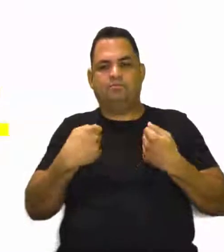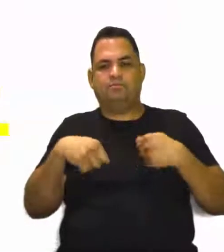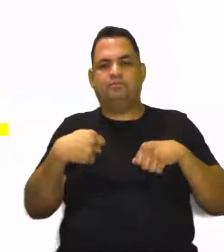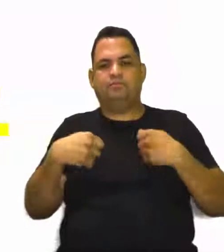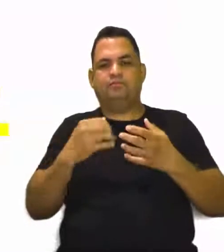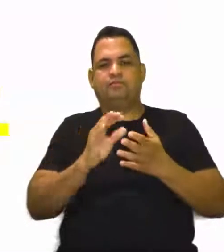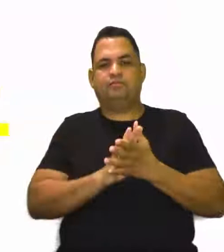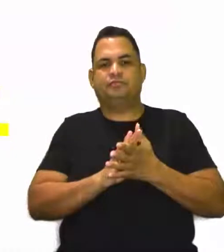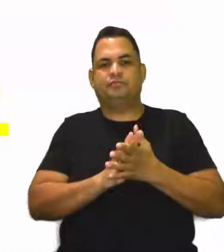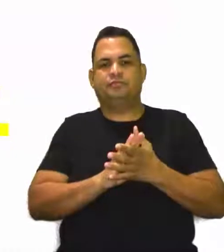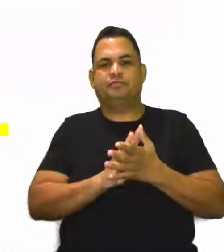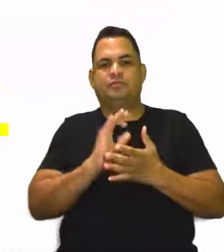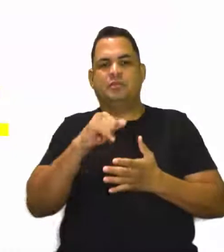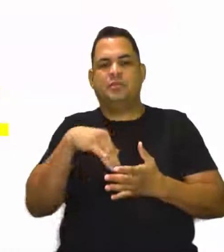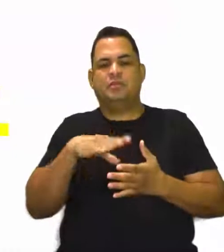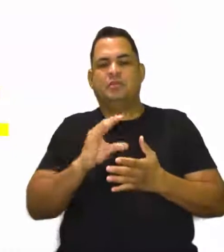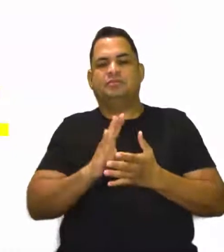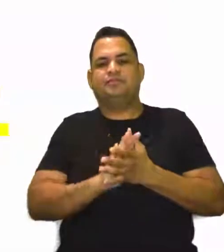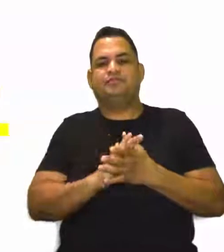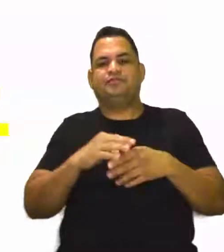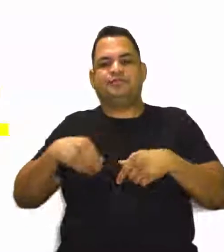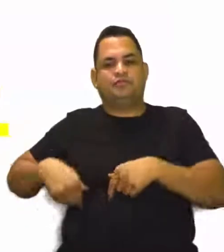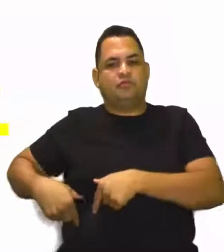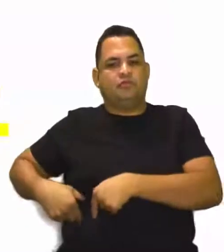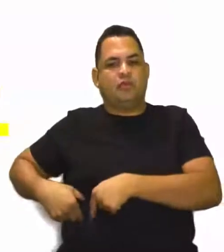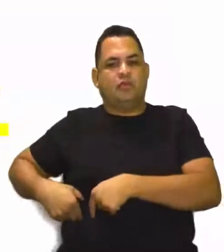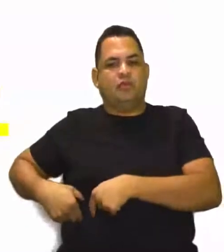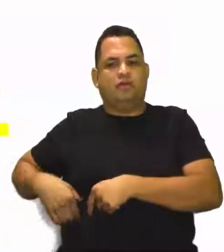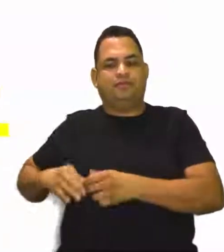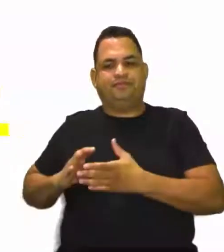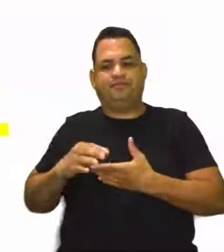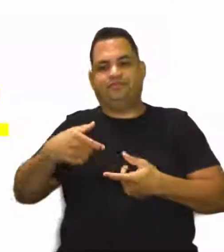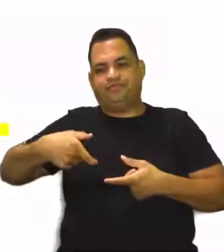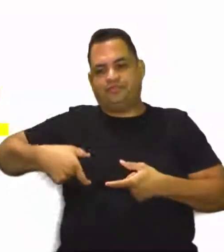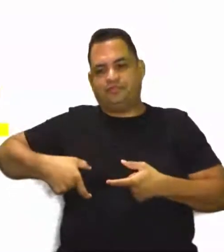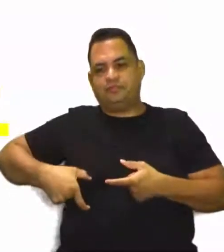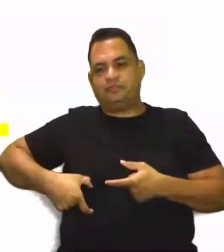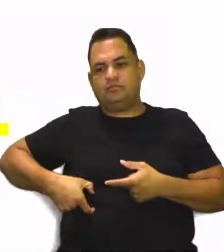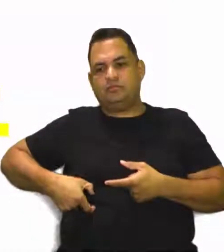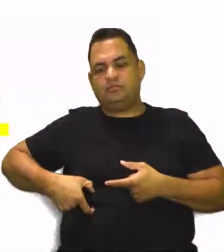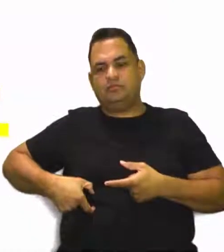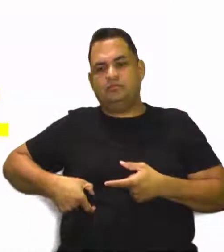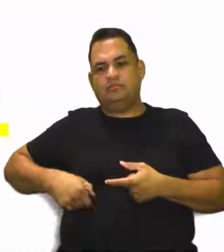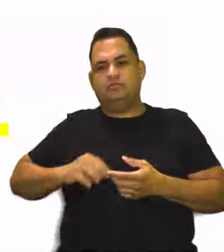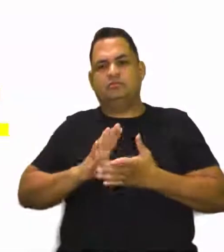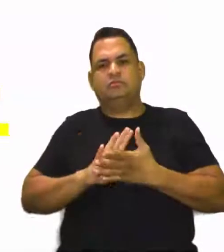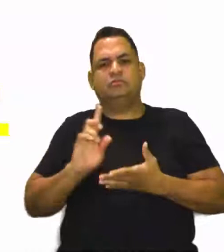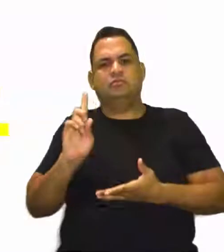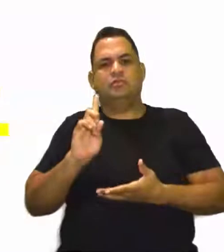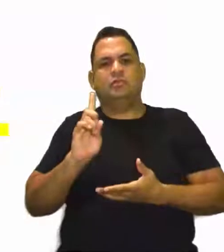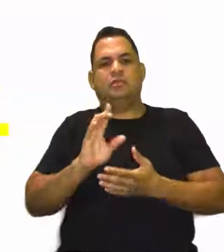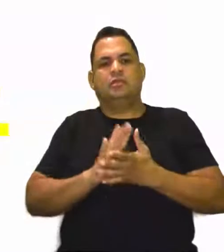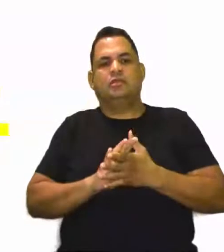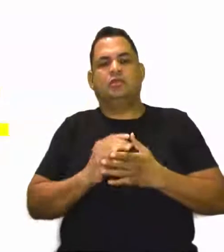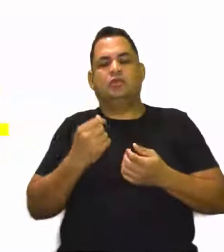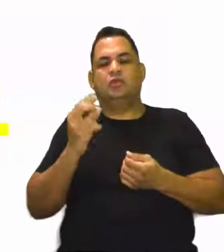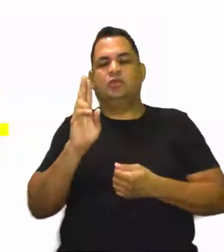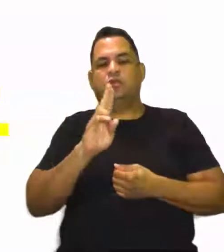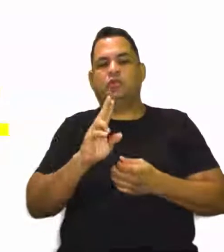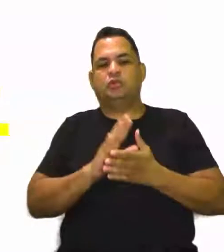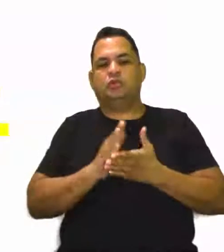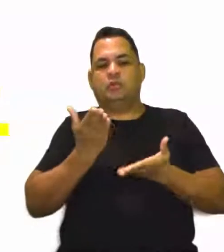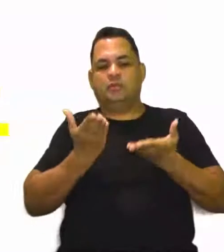necessárias medidas de dobra cutânea. Então, quando eu calculo IMC, eu uso dobras cutâneas? Não, eu uso peso e